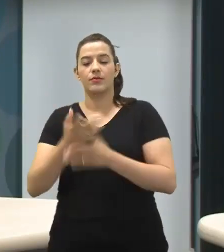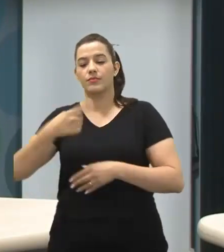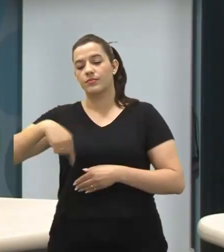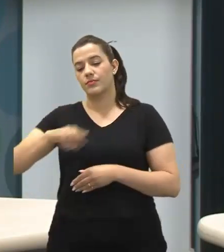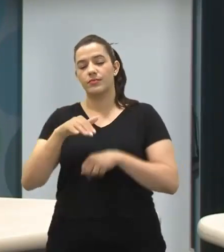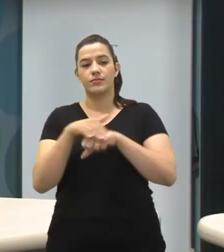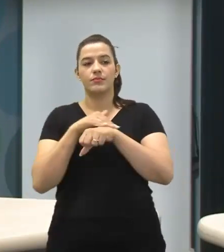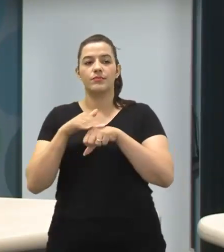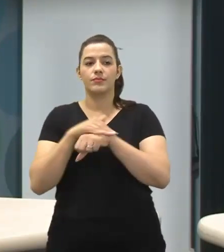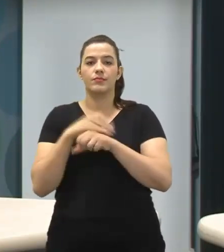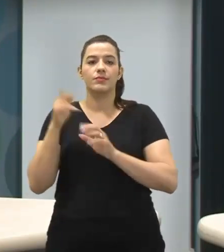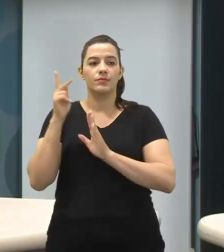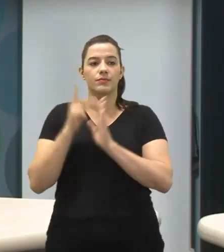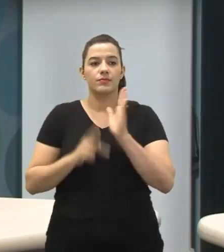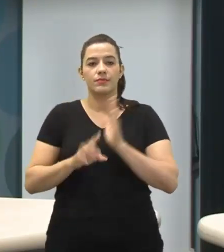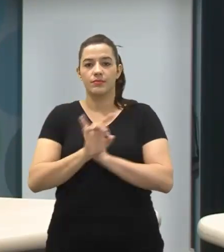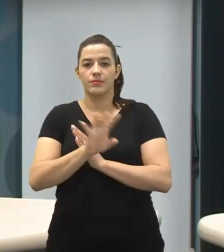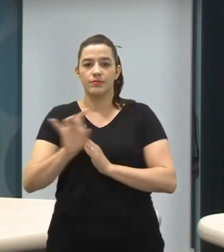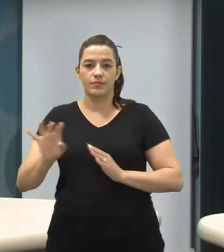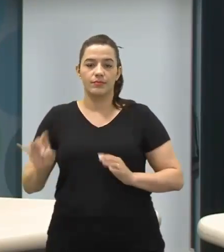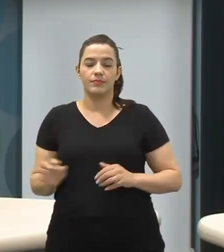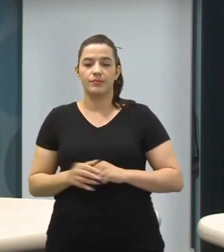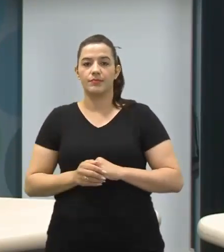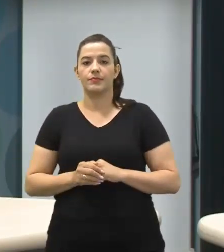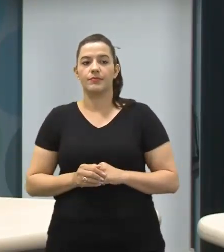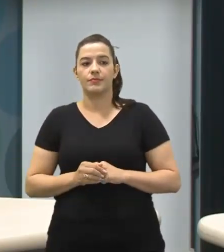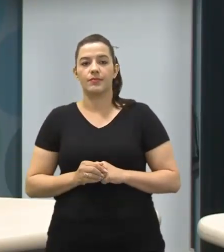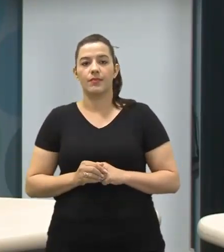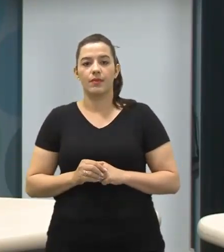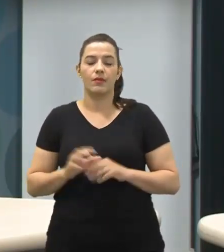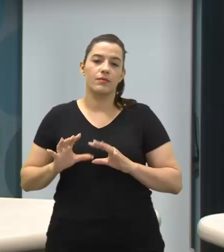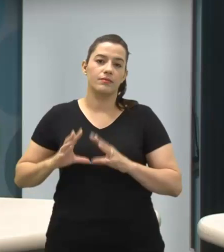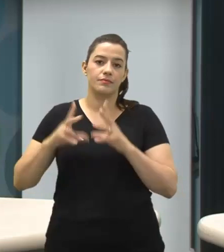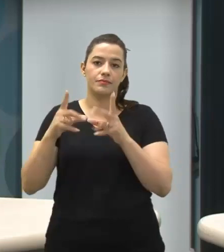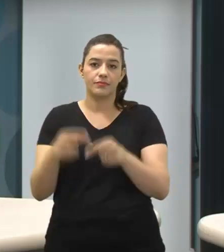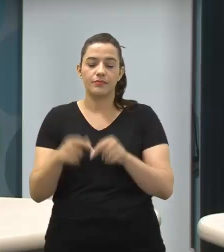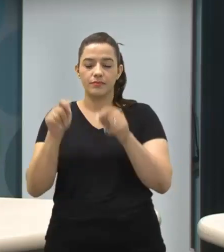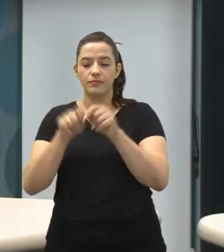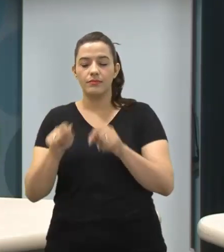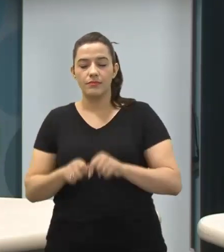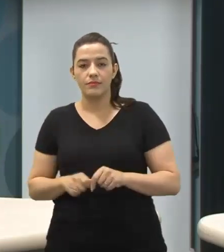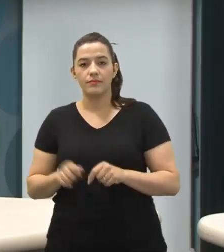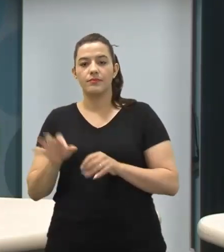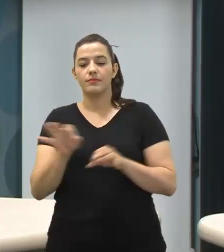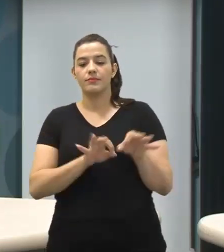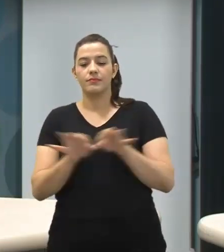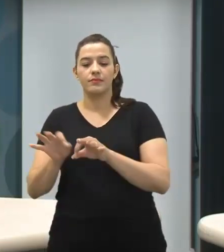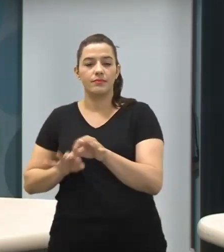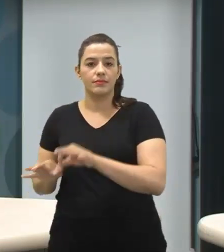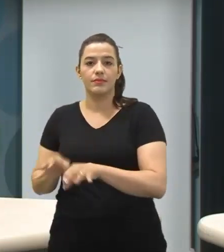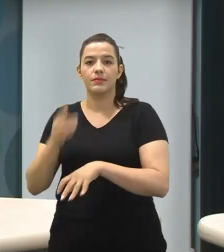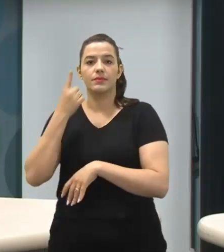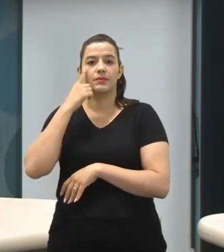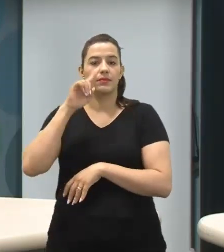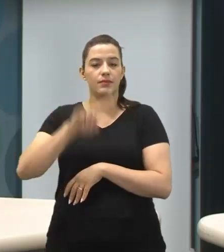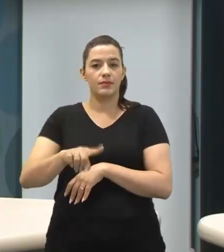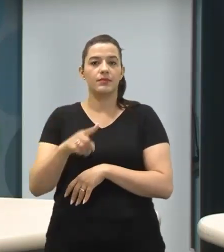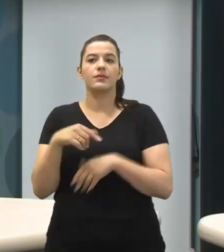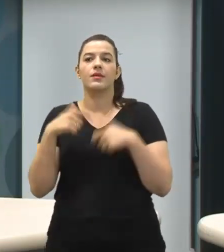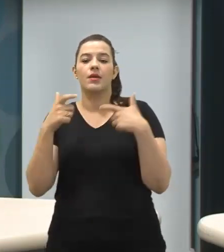né sobre esses projetos é então que o todos tudo que vai fazer parte dessa organização desse dia